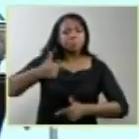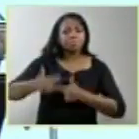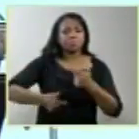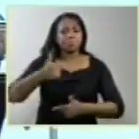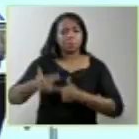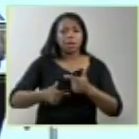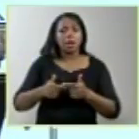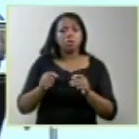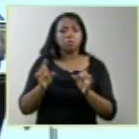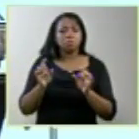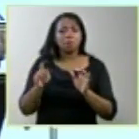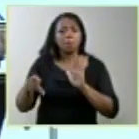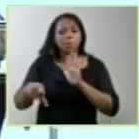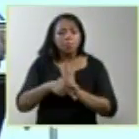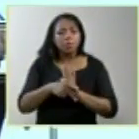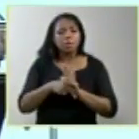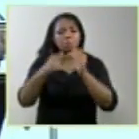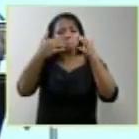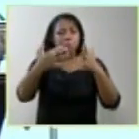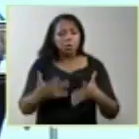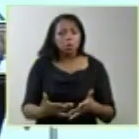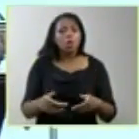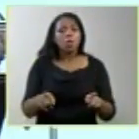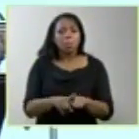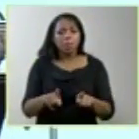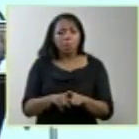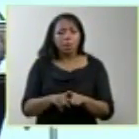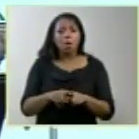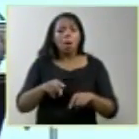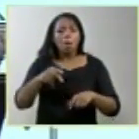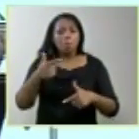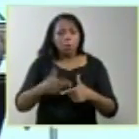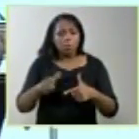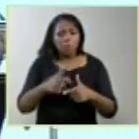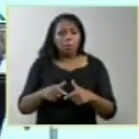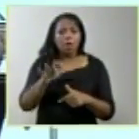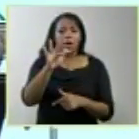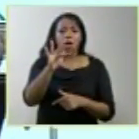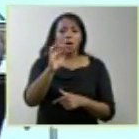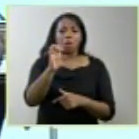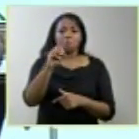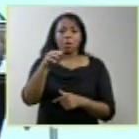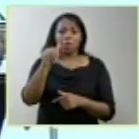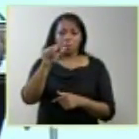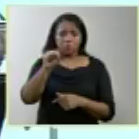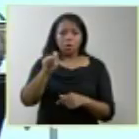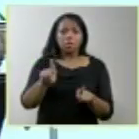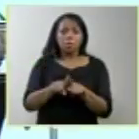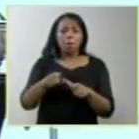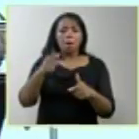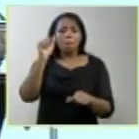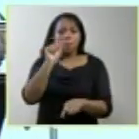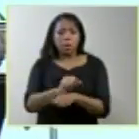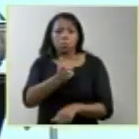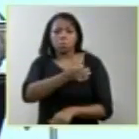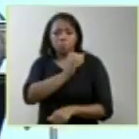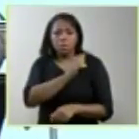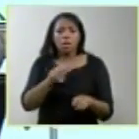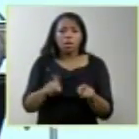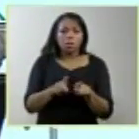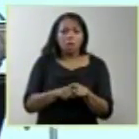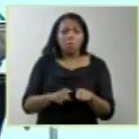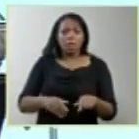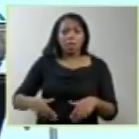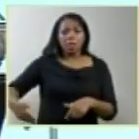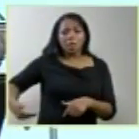ela especificou defeitos costovertebrais, fendas orais, malformações cardíacas, renais e da